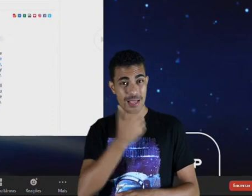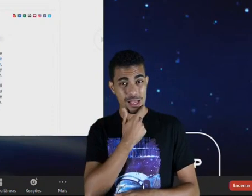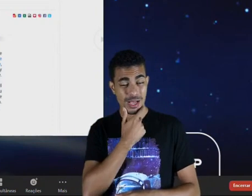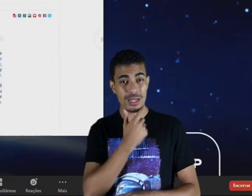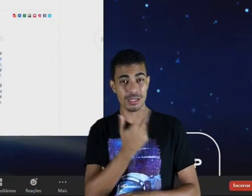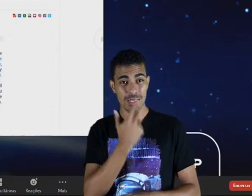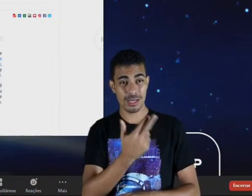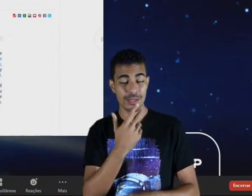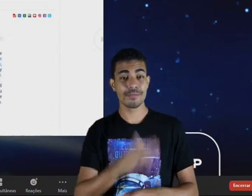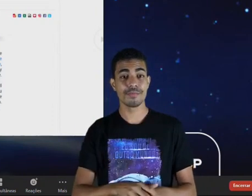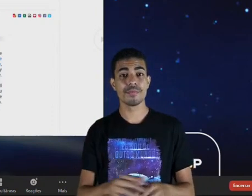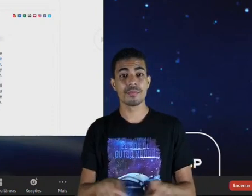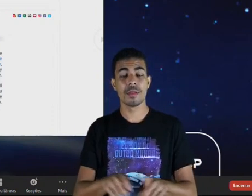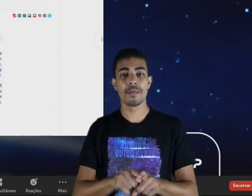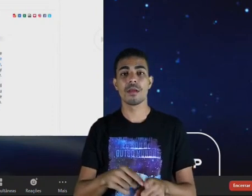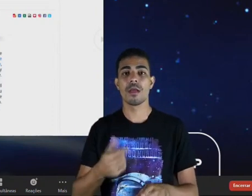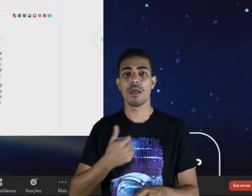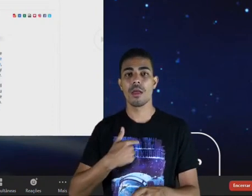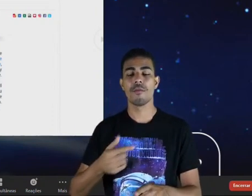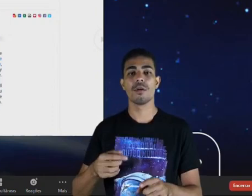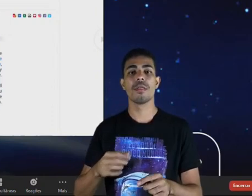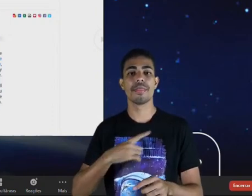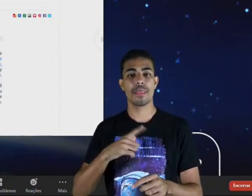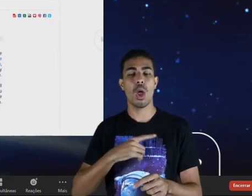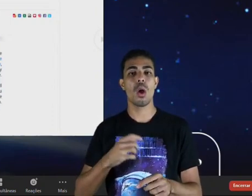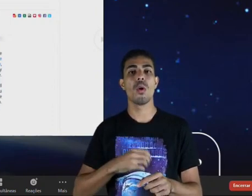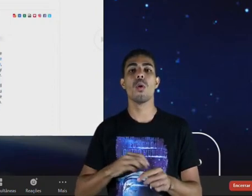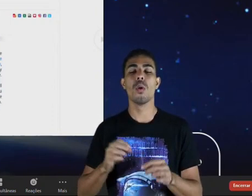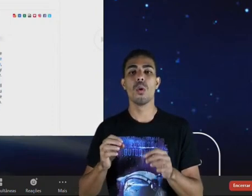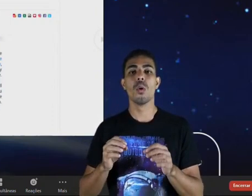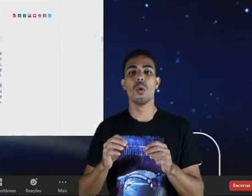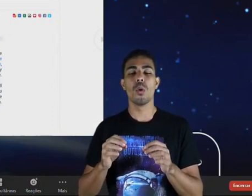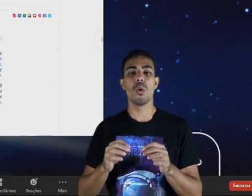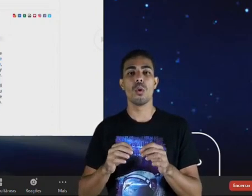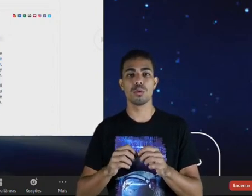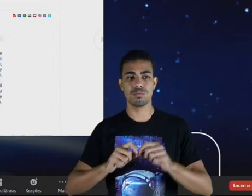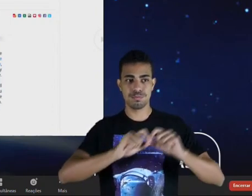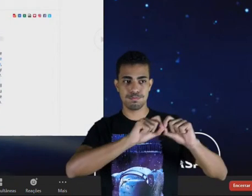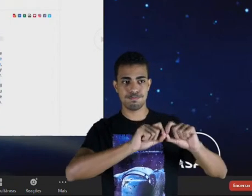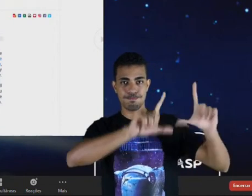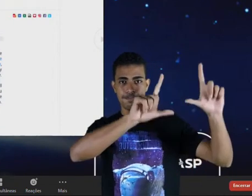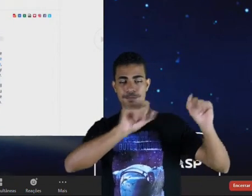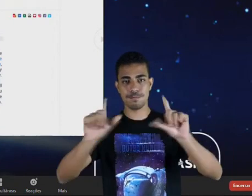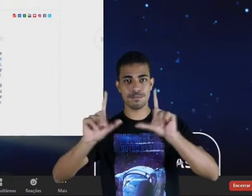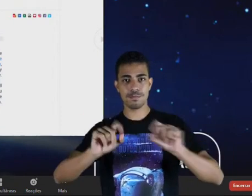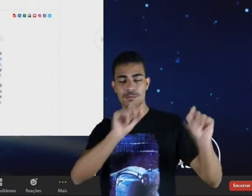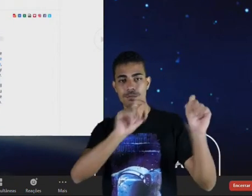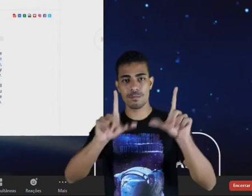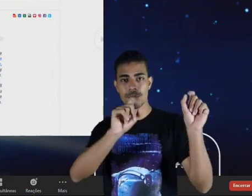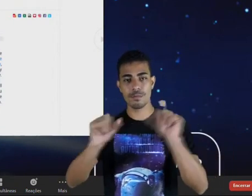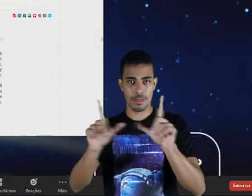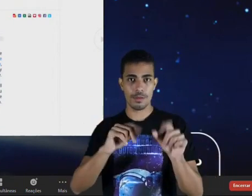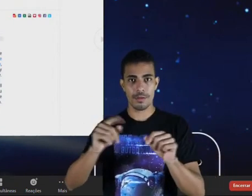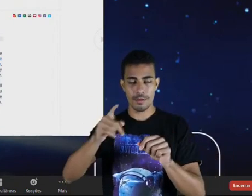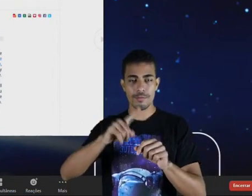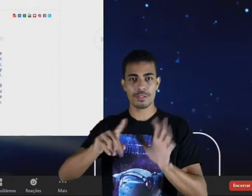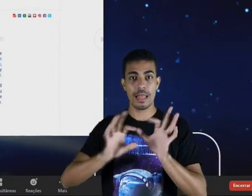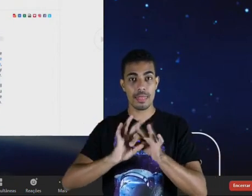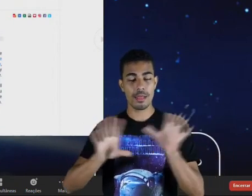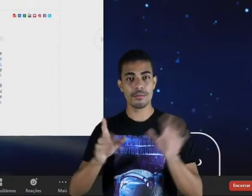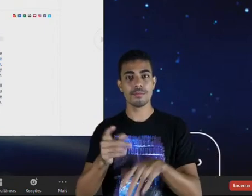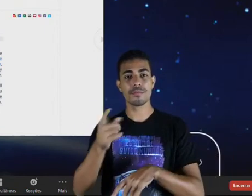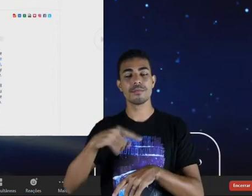isso que eu vou deixar com o pastor Campitelli aí o PowerPoint, para você poder copiar. Esse site, BibleHub.com, ele